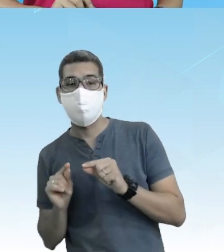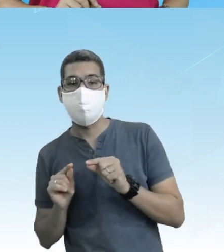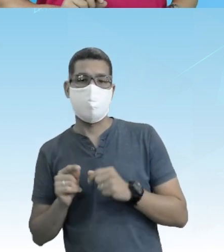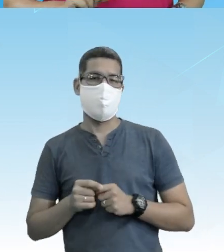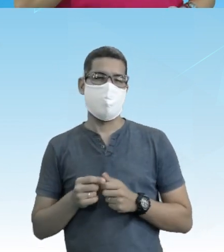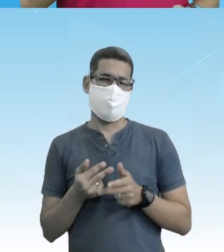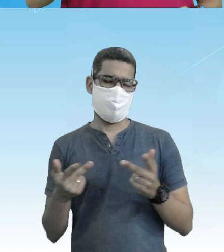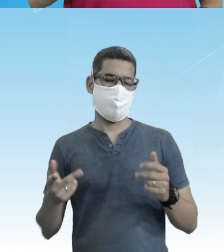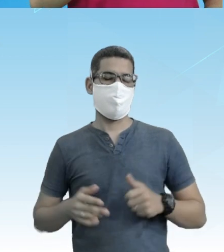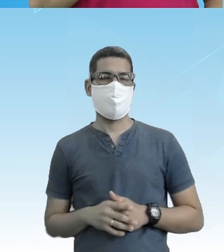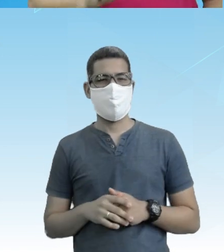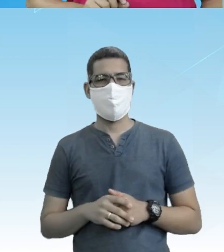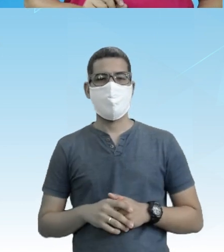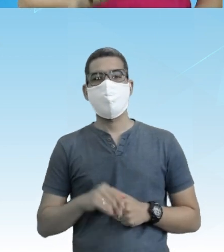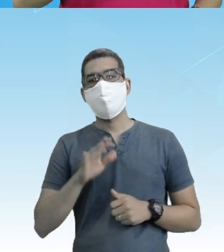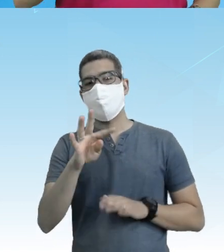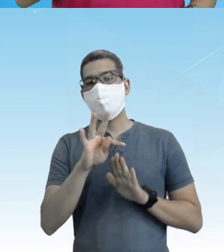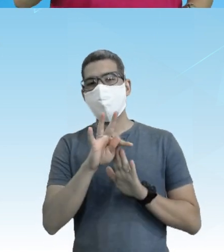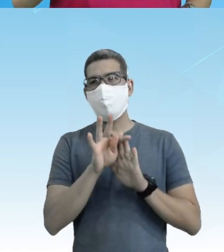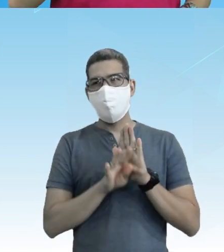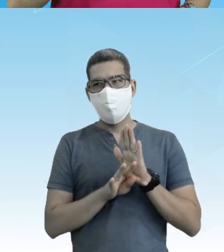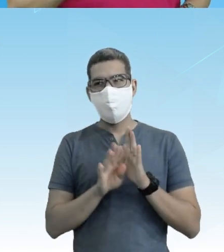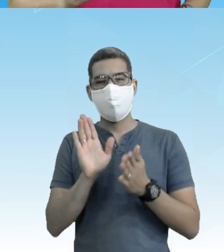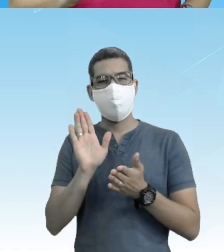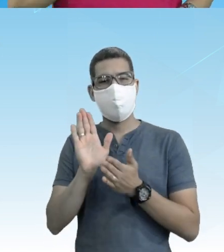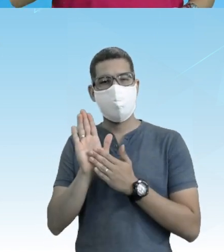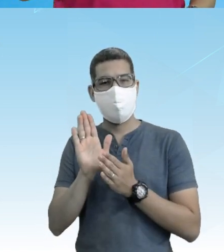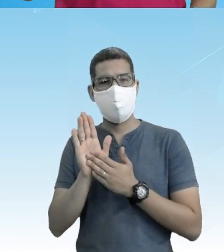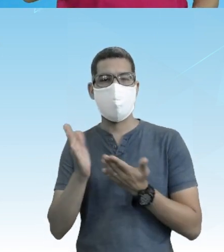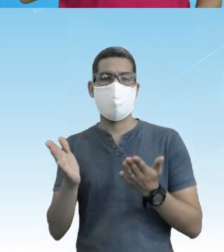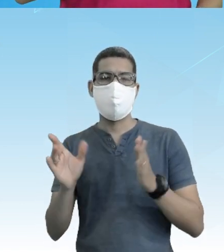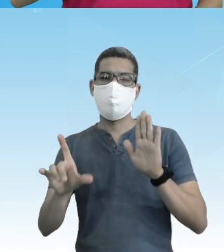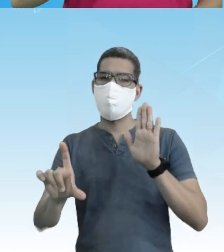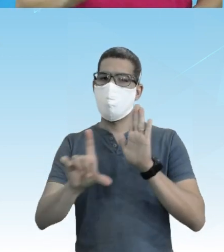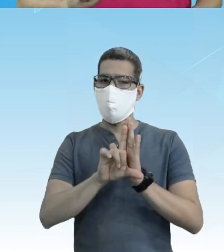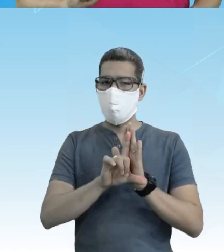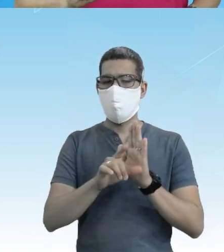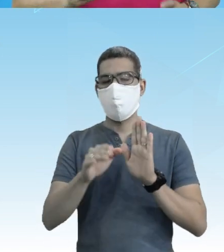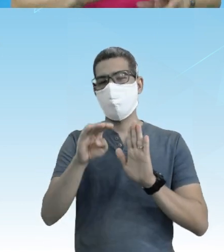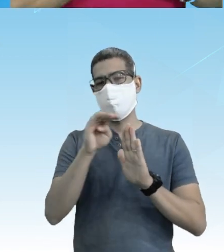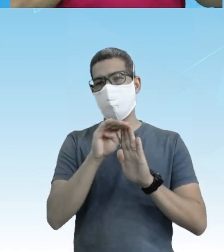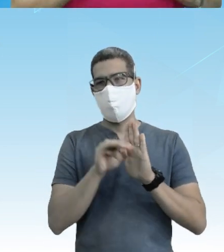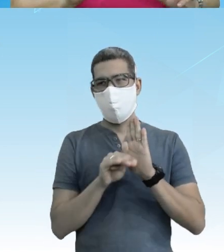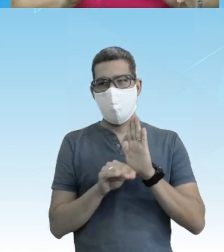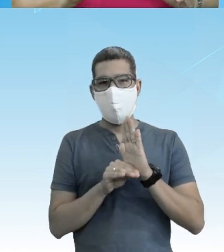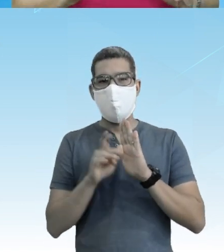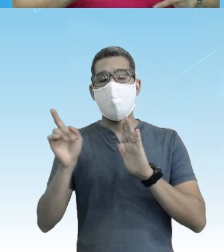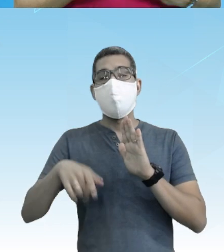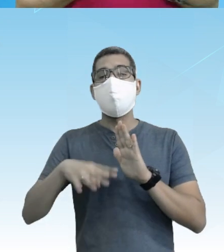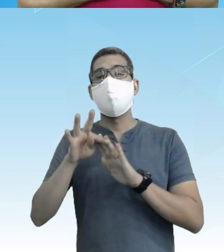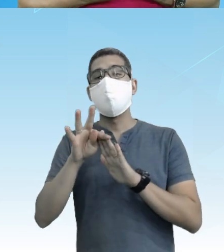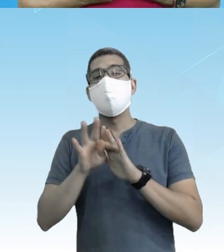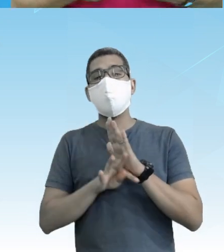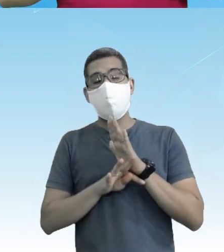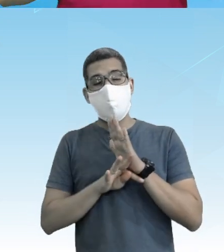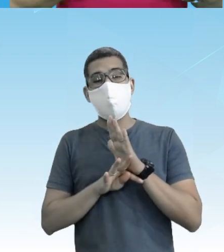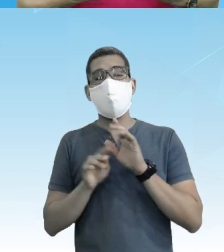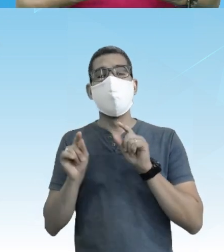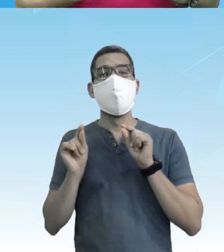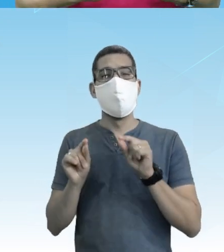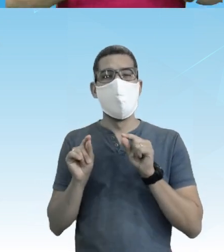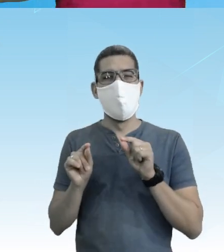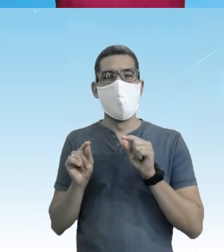fala em texto propositivo, texto legal, texto normativo, são aqueles textos que trabalham o quê?